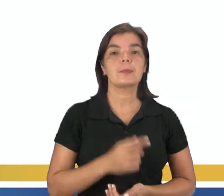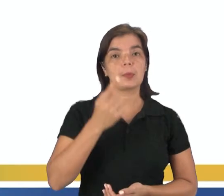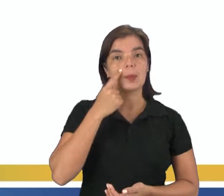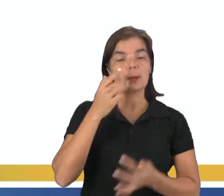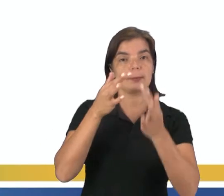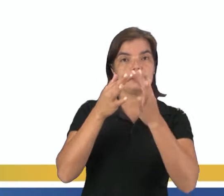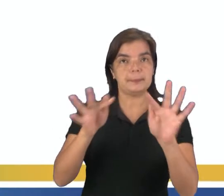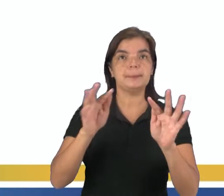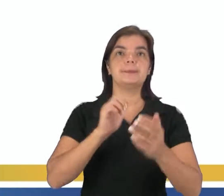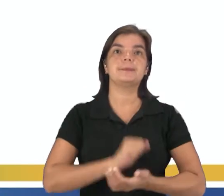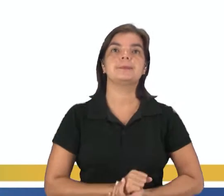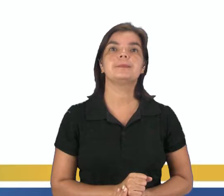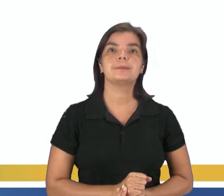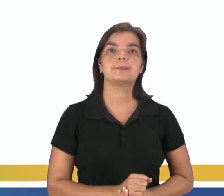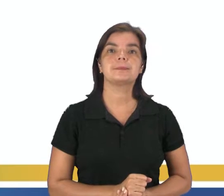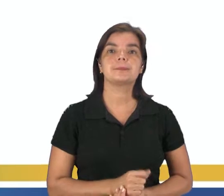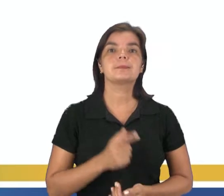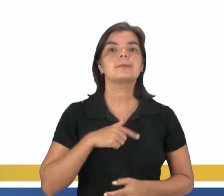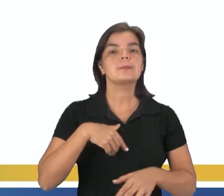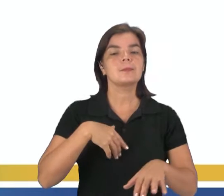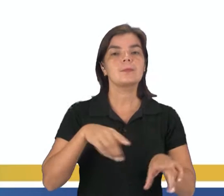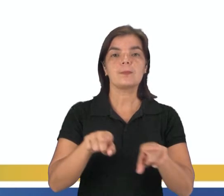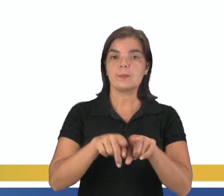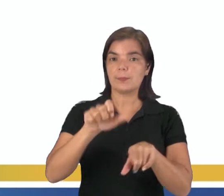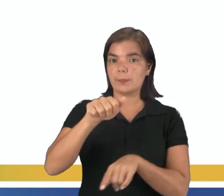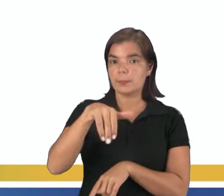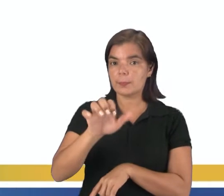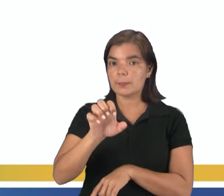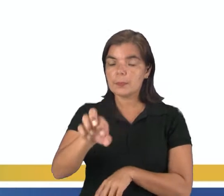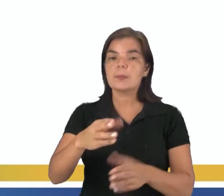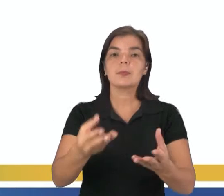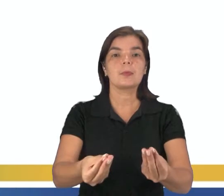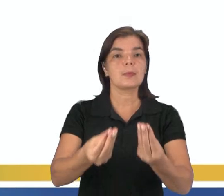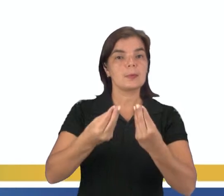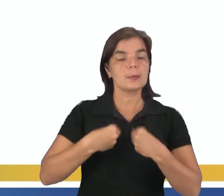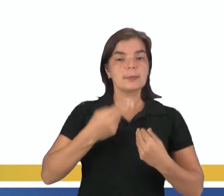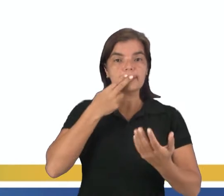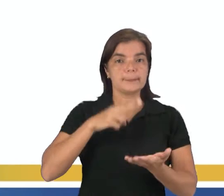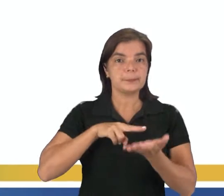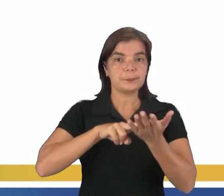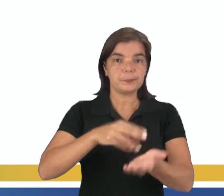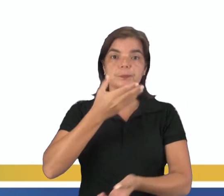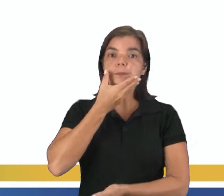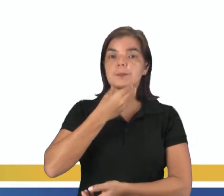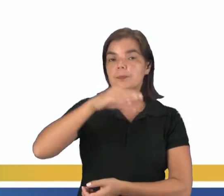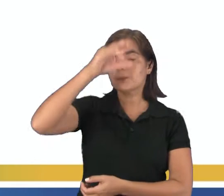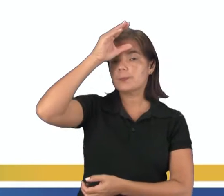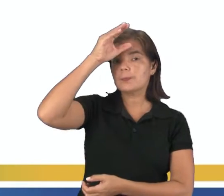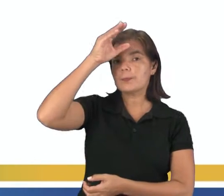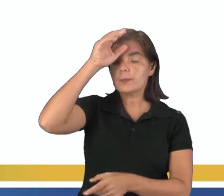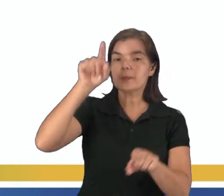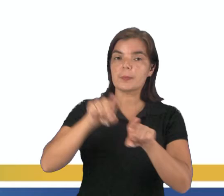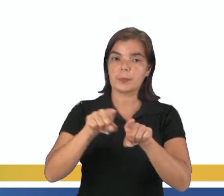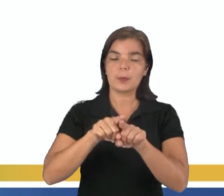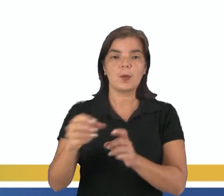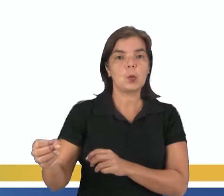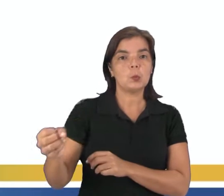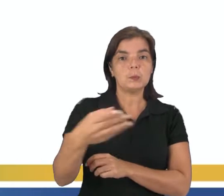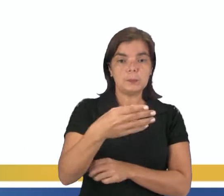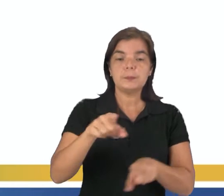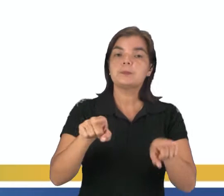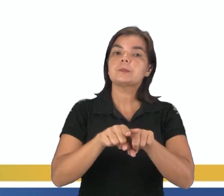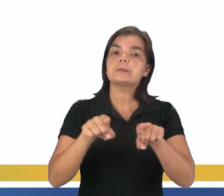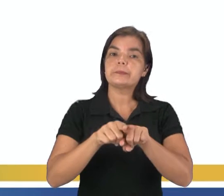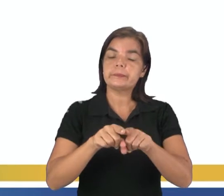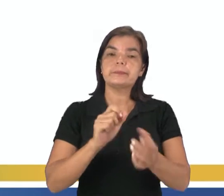Na frase, ayer recibí una carta de mi tío Alfonso en la que me incluía una nueva carta de